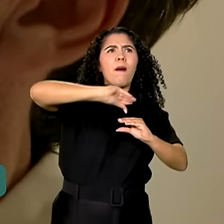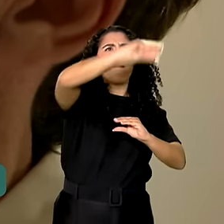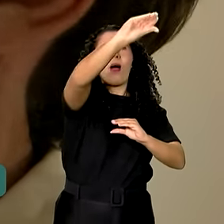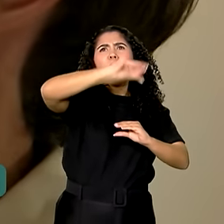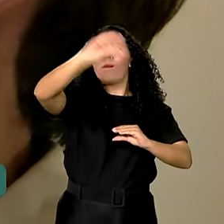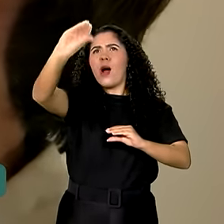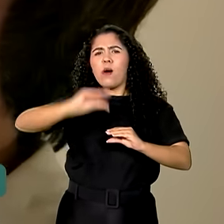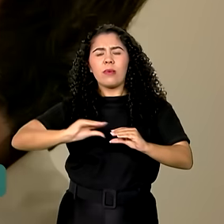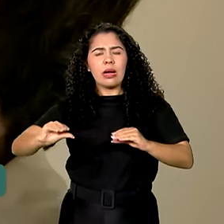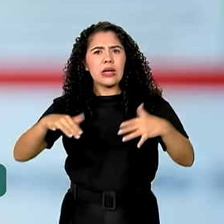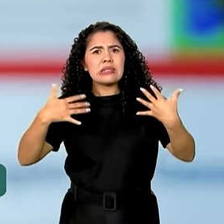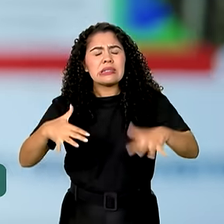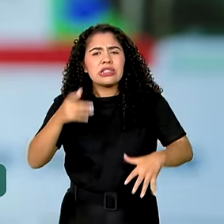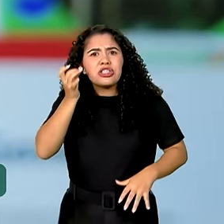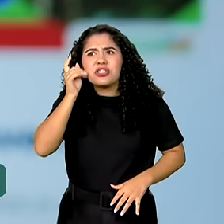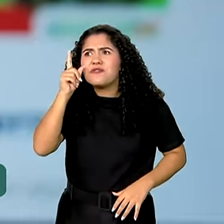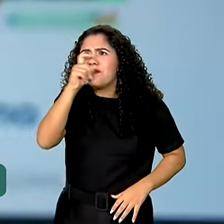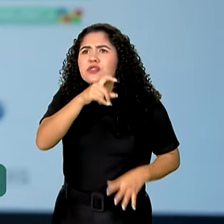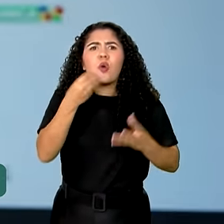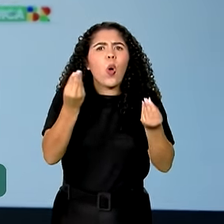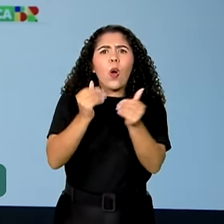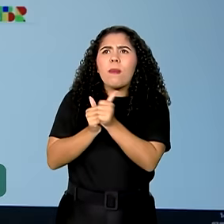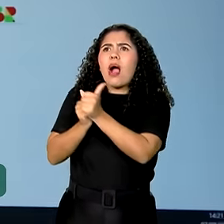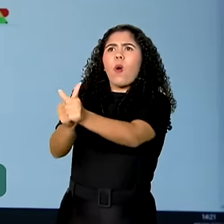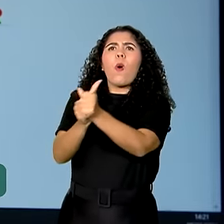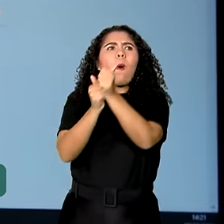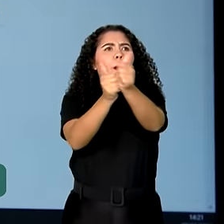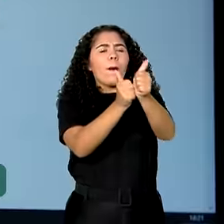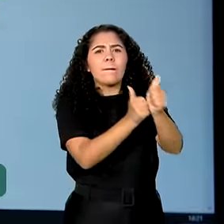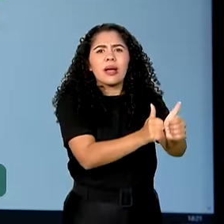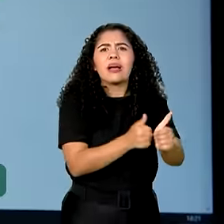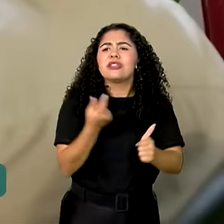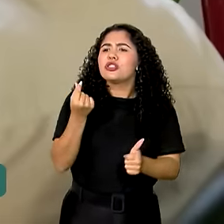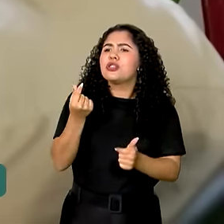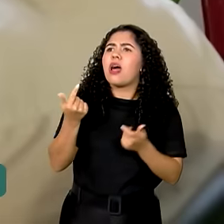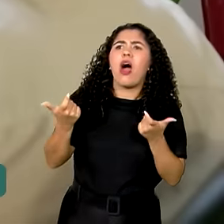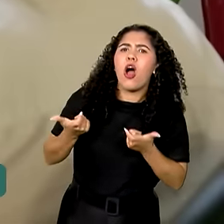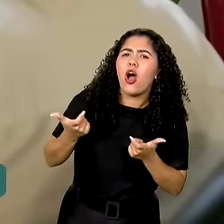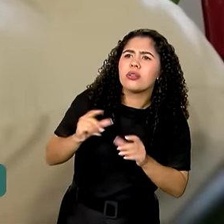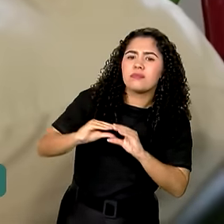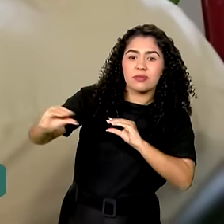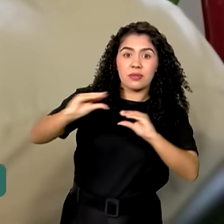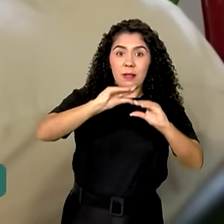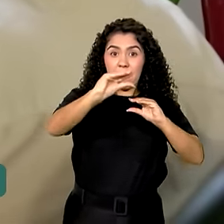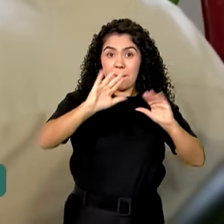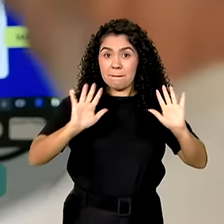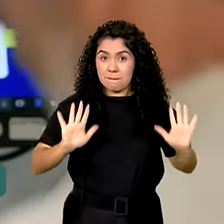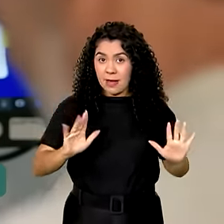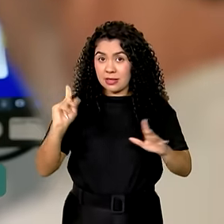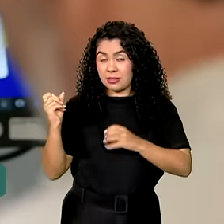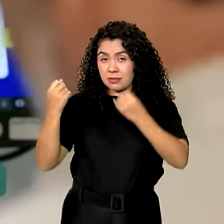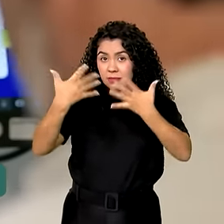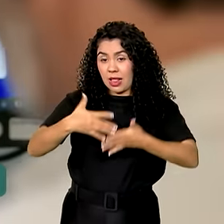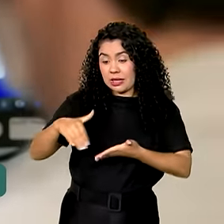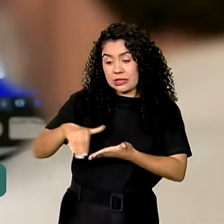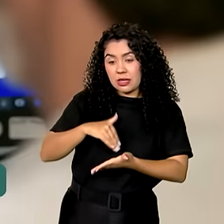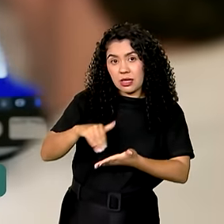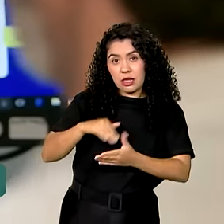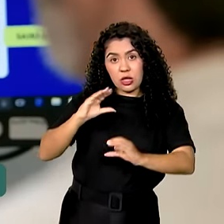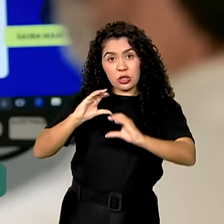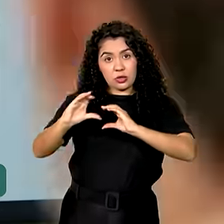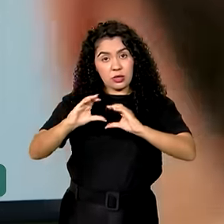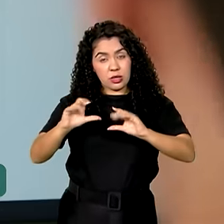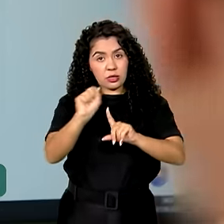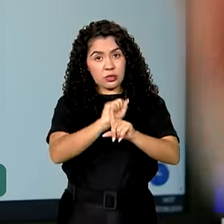até difícil acompanhar para onde vai todo esse recurso. Mas o ponto exato é que a Secretaria de Comunicação Social